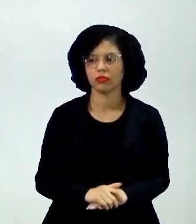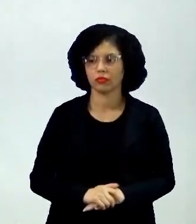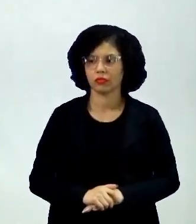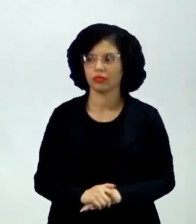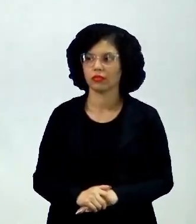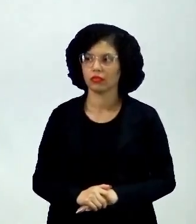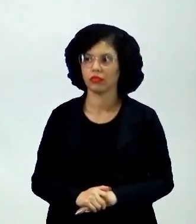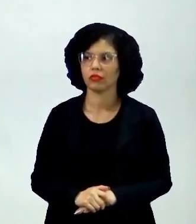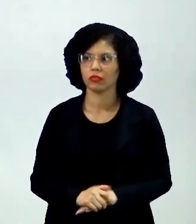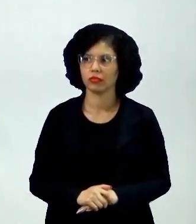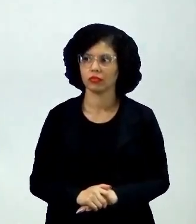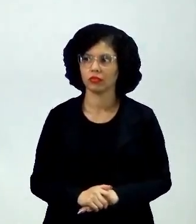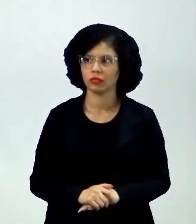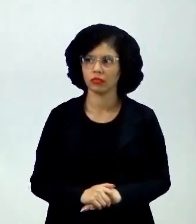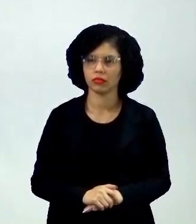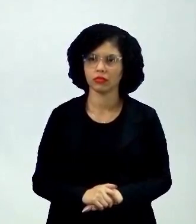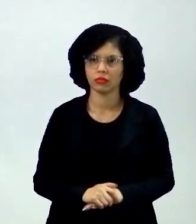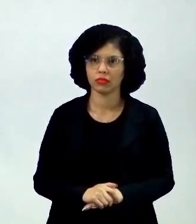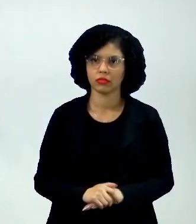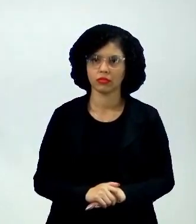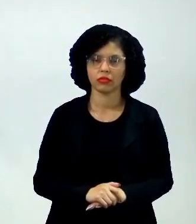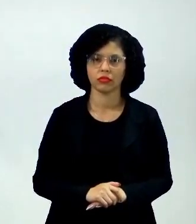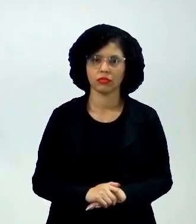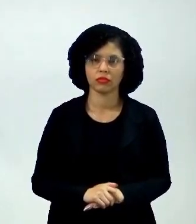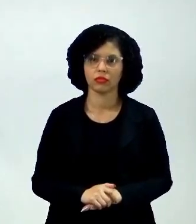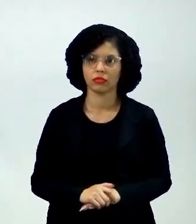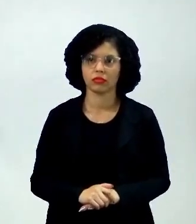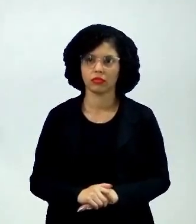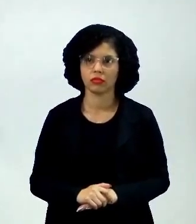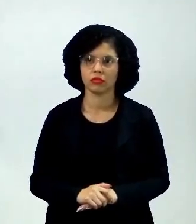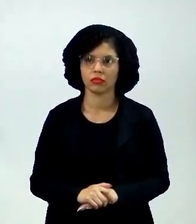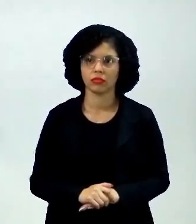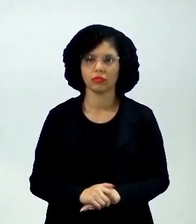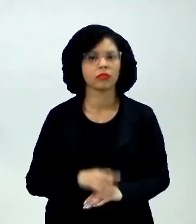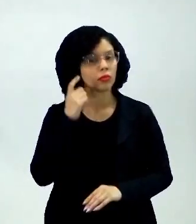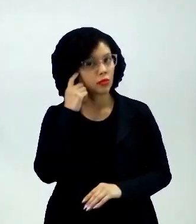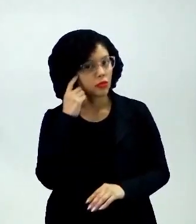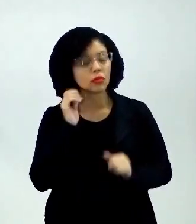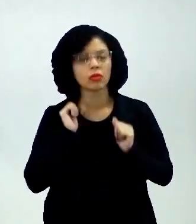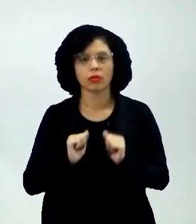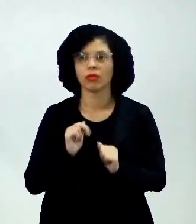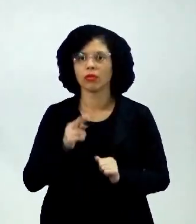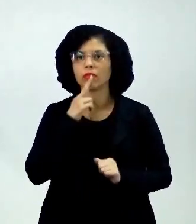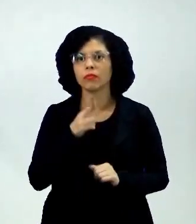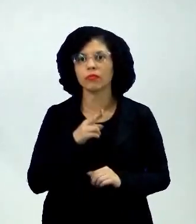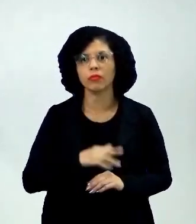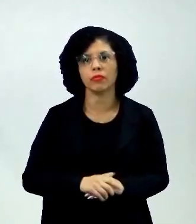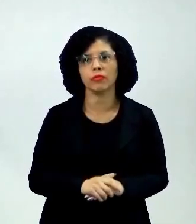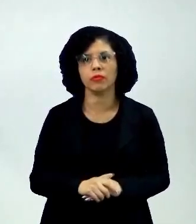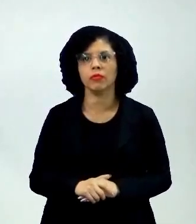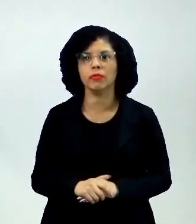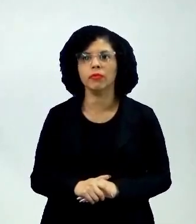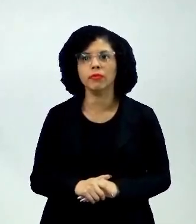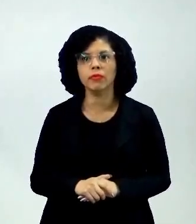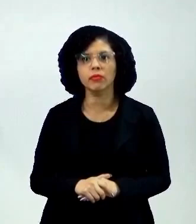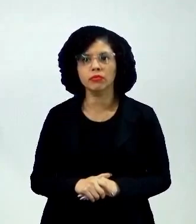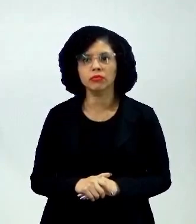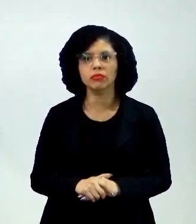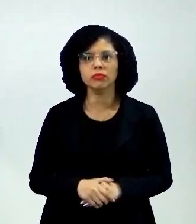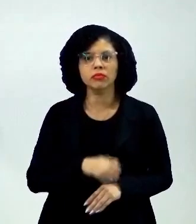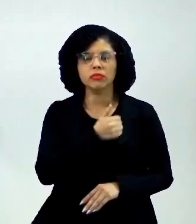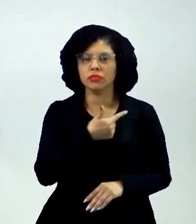lados, certinho? 100 mais 100, posso fazer um cálculo mental ou então calculando. 100 mais 100, eu já sei que eu